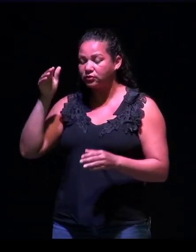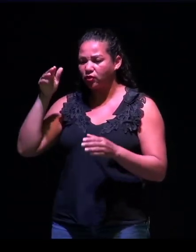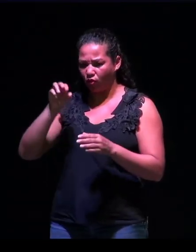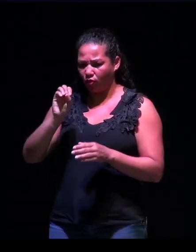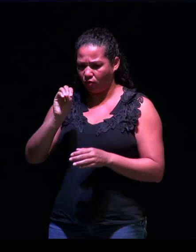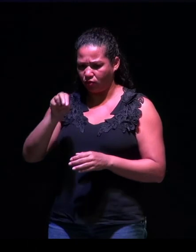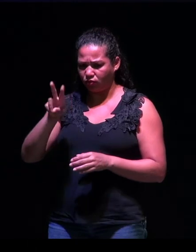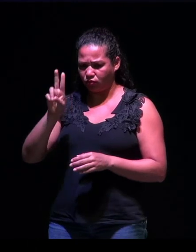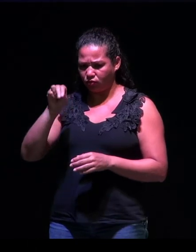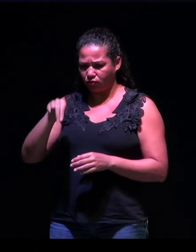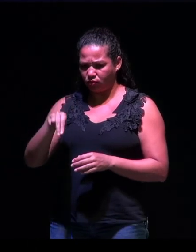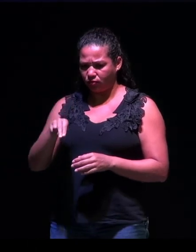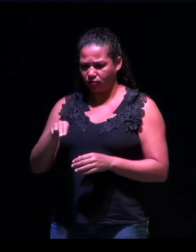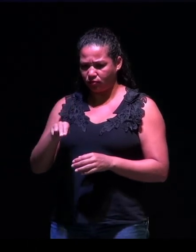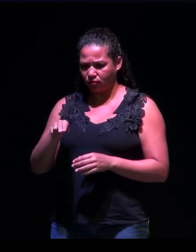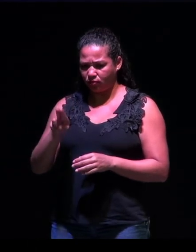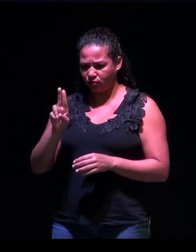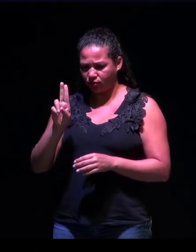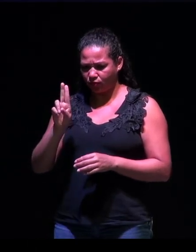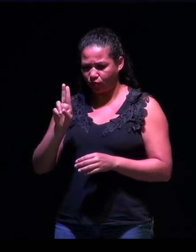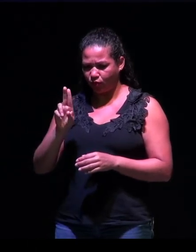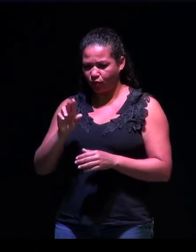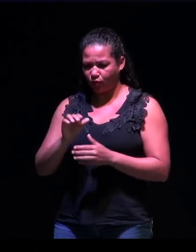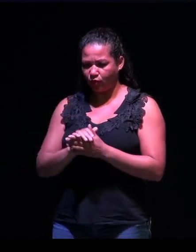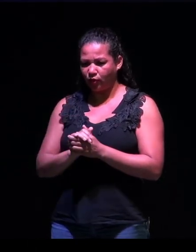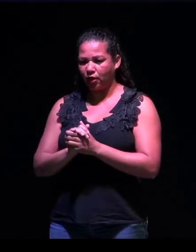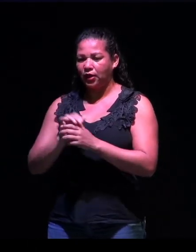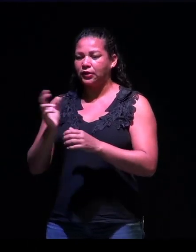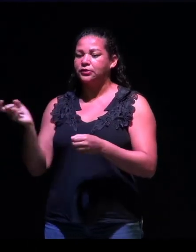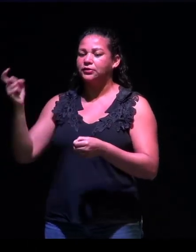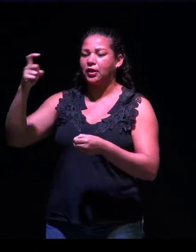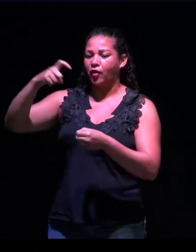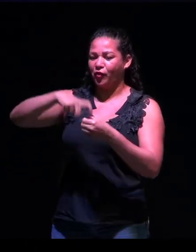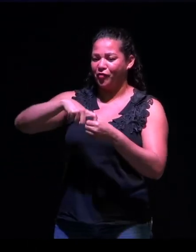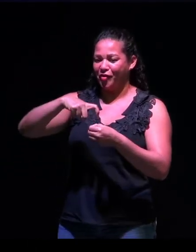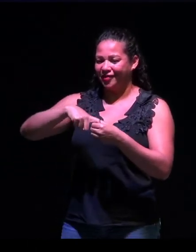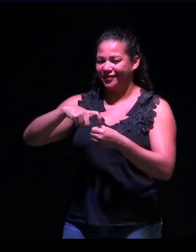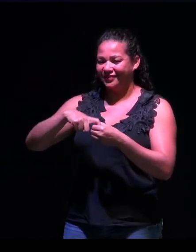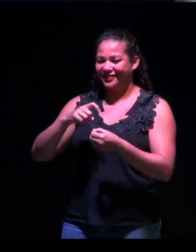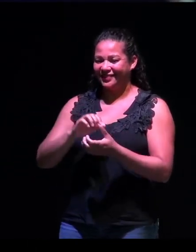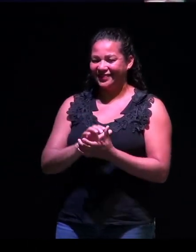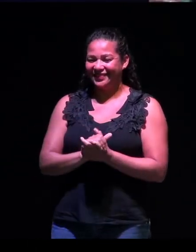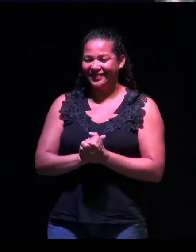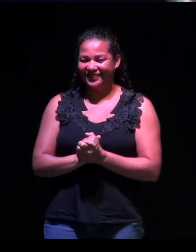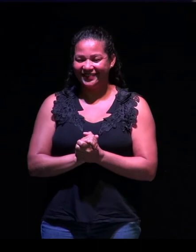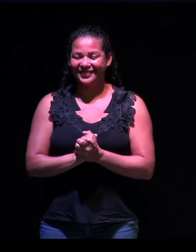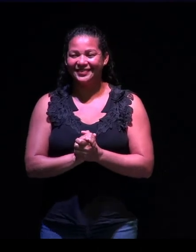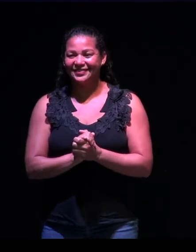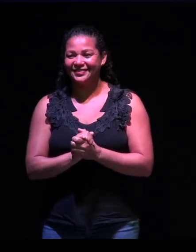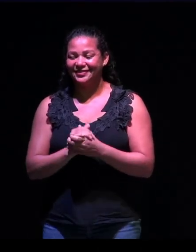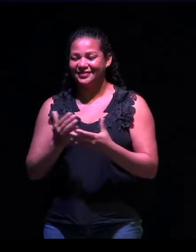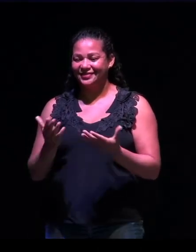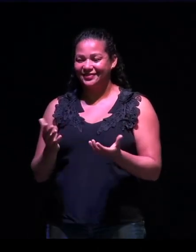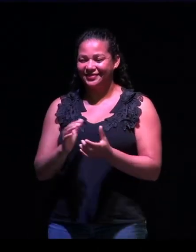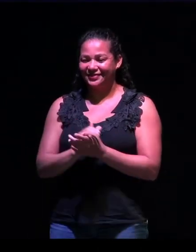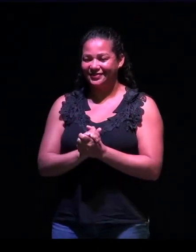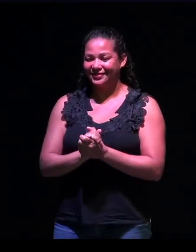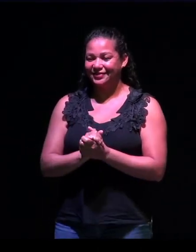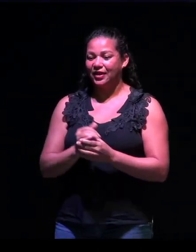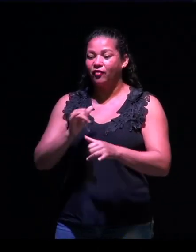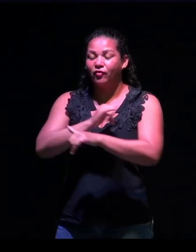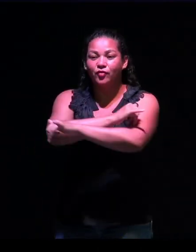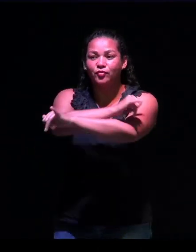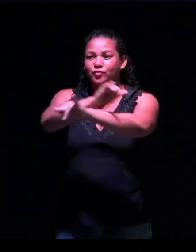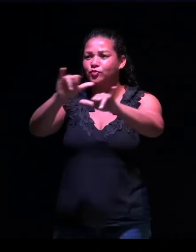fazer acontecer a nação de Israel, para eles terem um país de volta, porque era deles antes, e eles foram espalhados